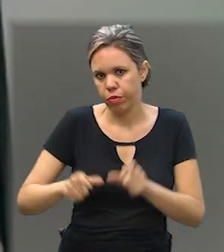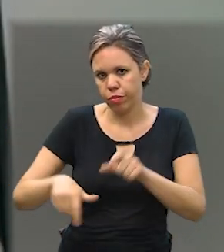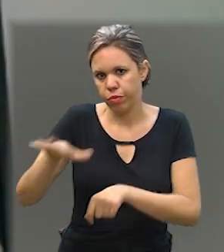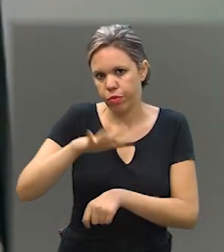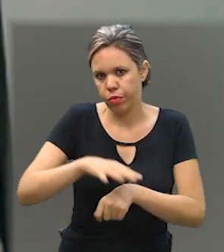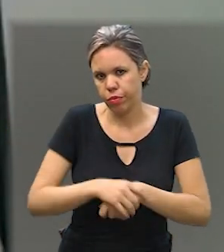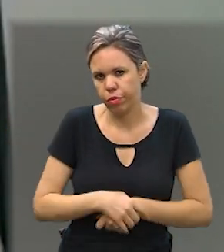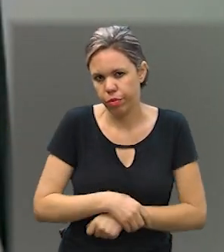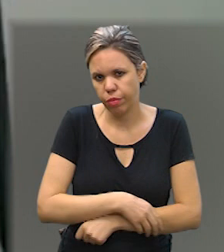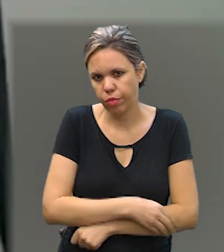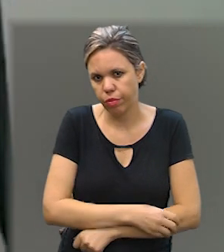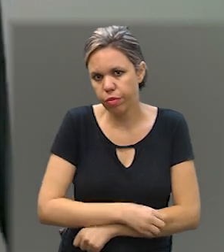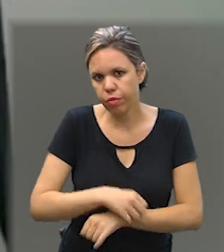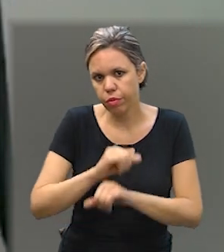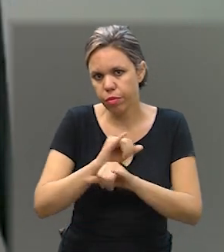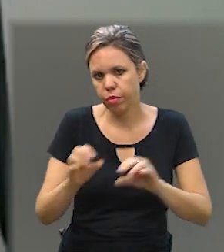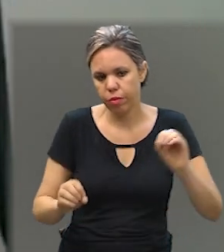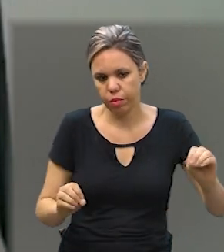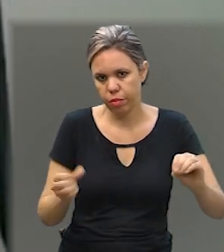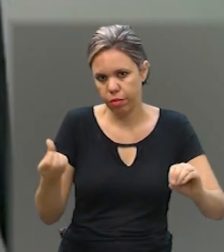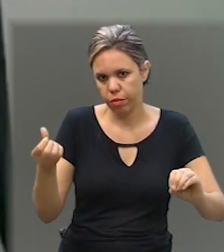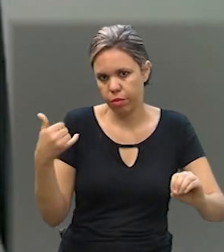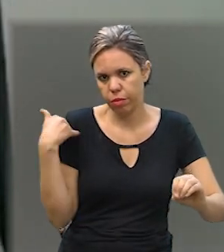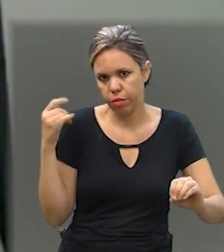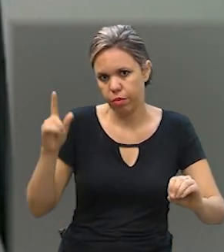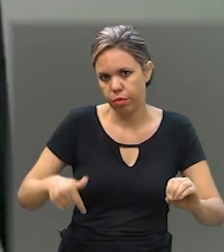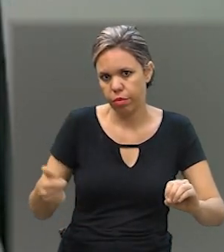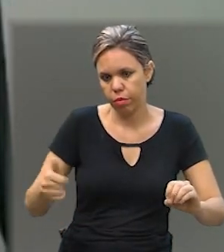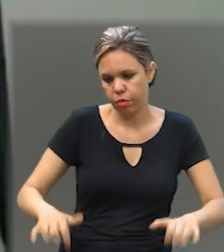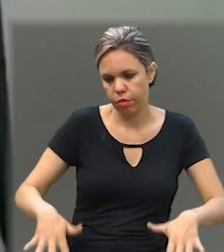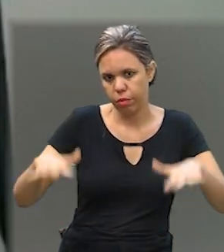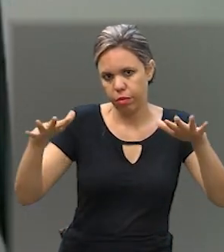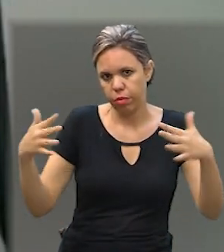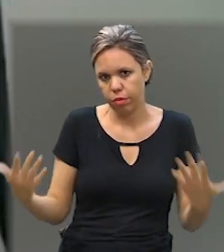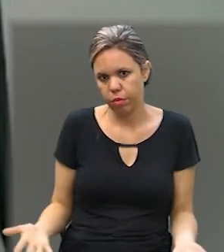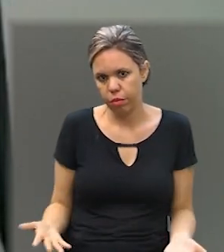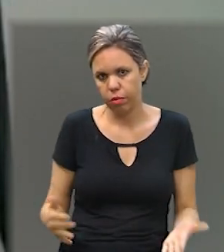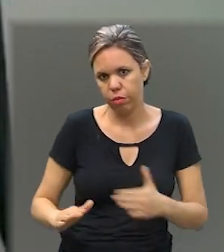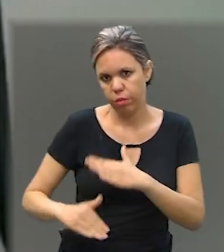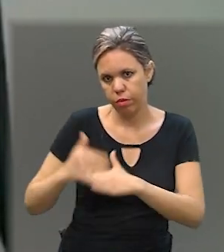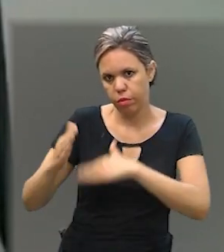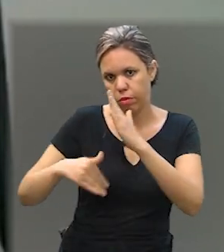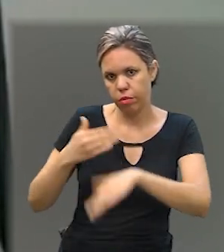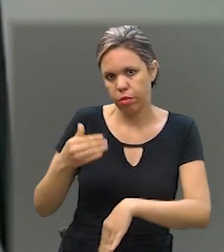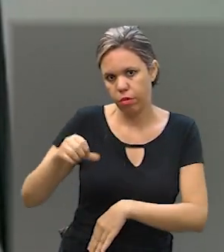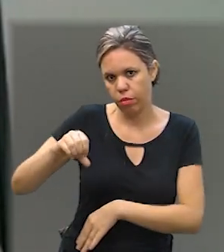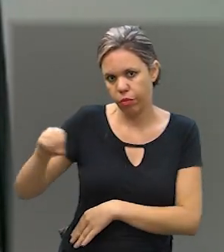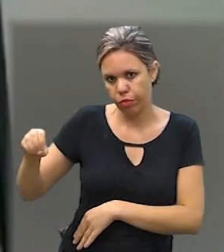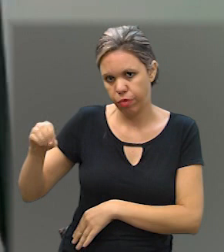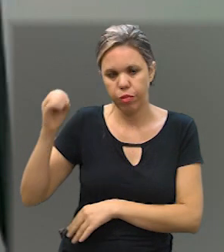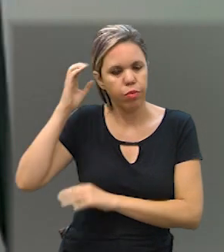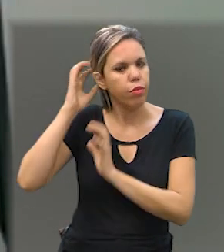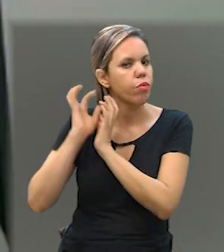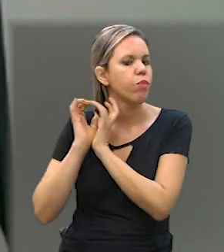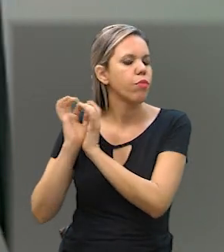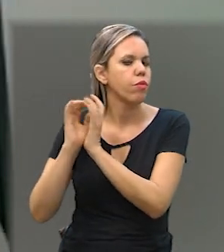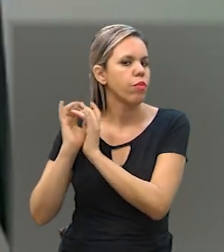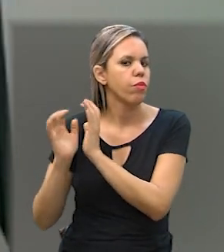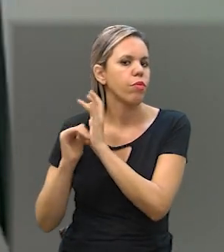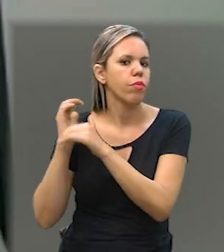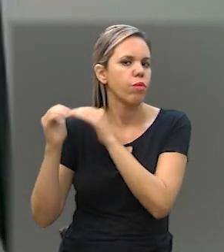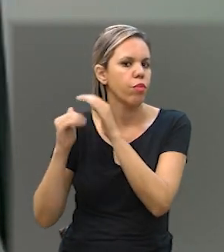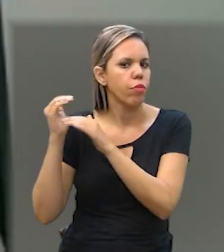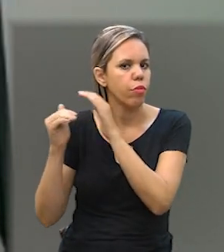na vida das pessoas. De 0 a 6 anos, que é considerada a primeira infância, é onde é desenvolvido 90% do